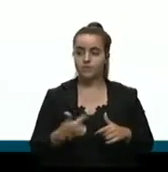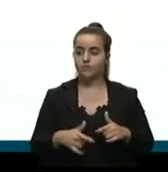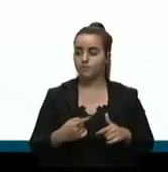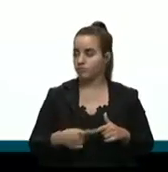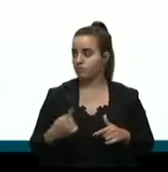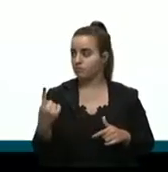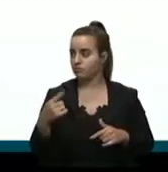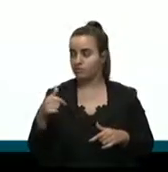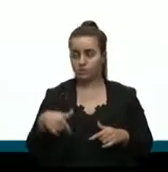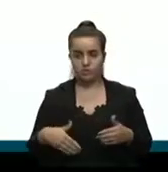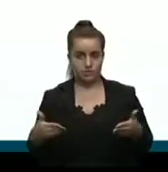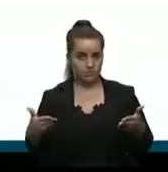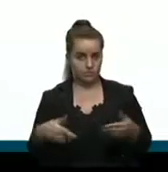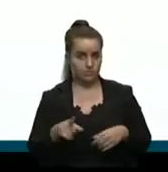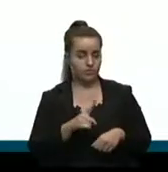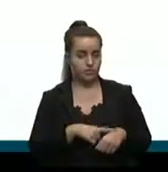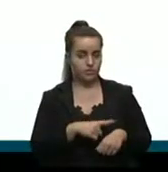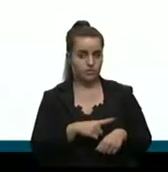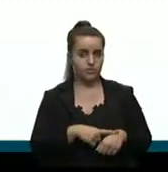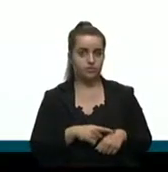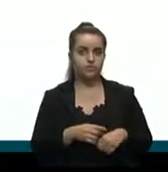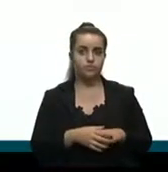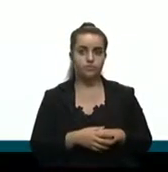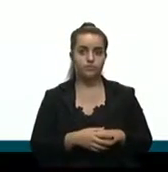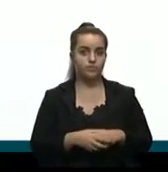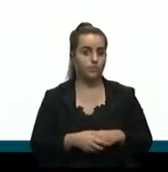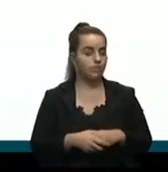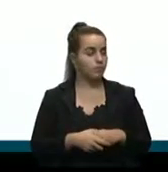1 neste momento.